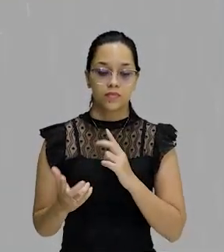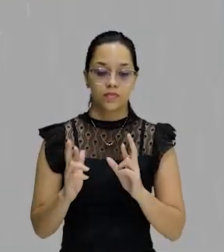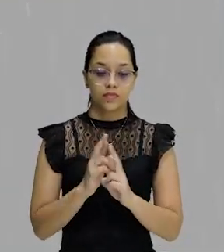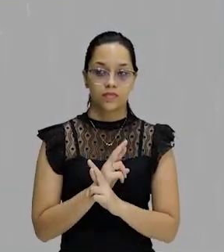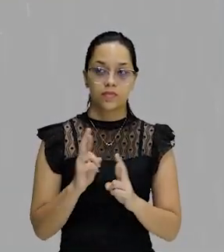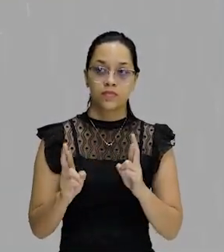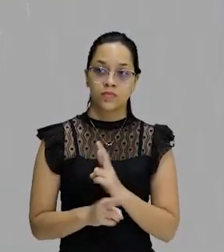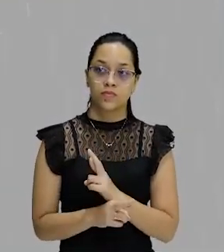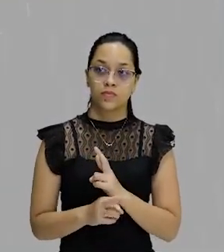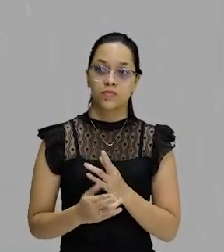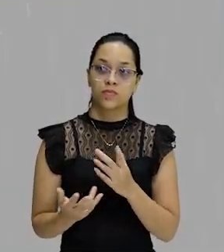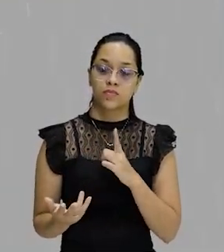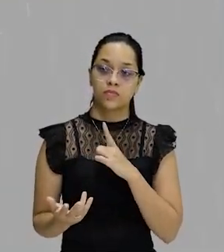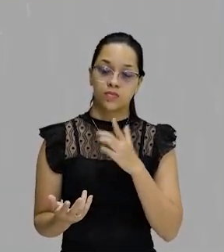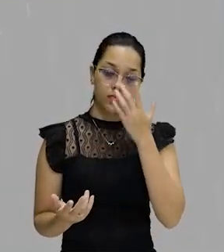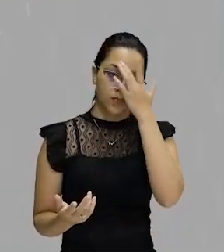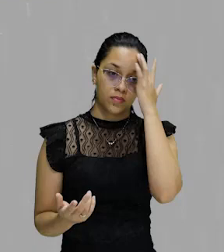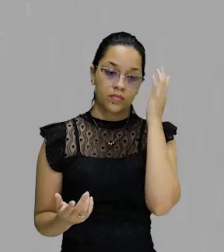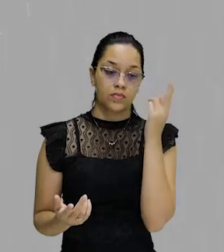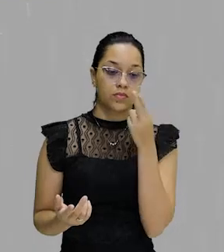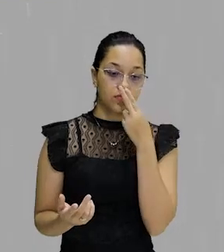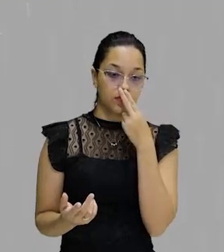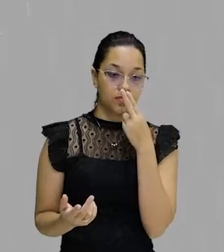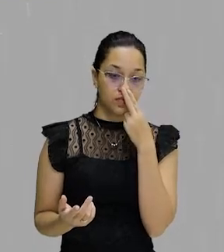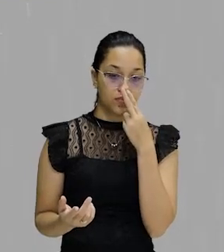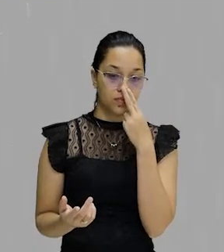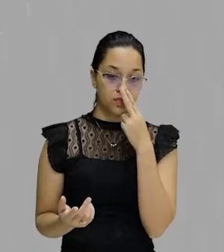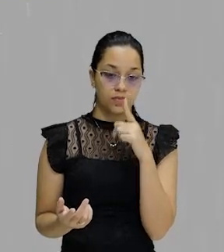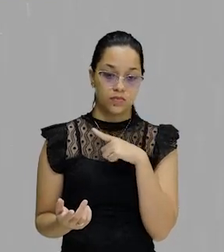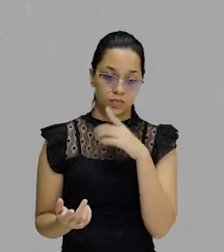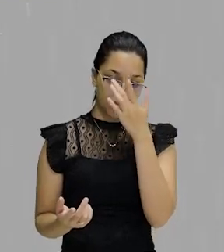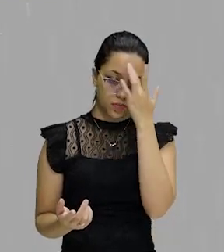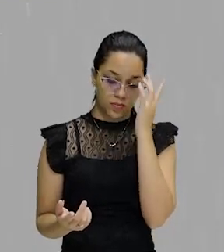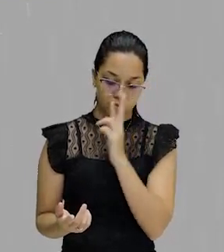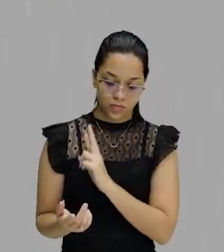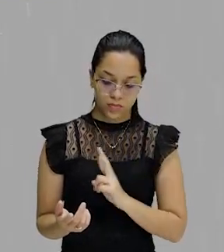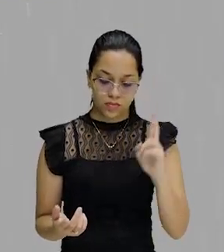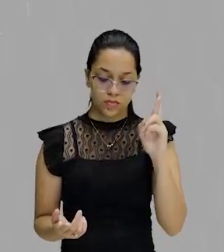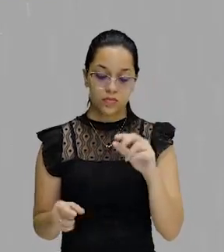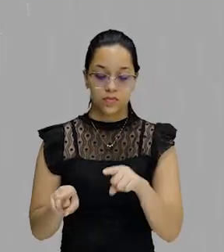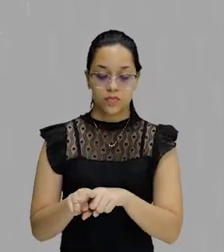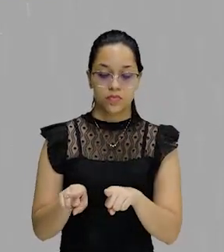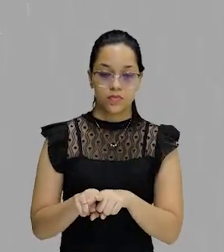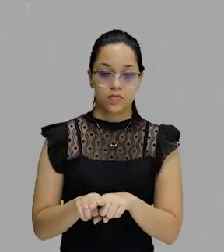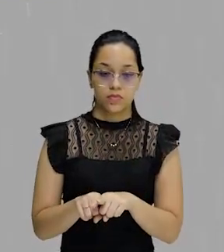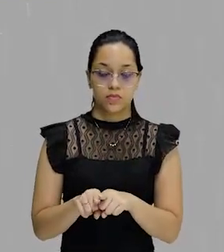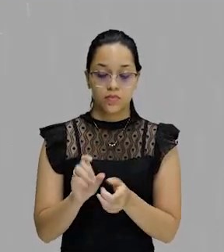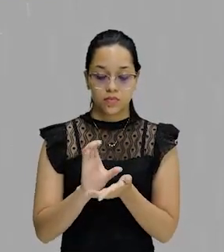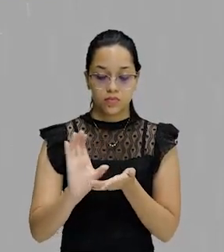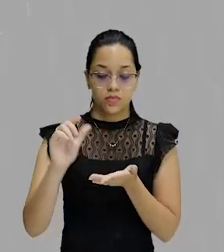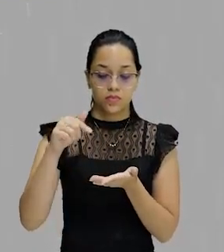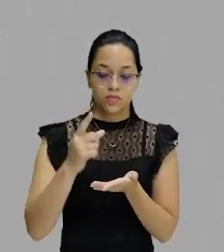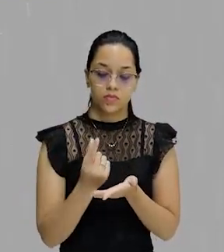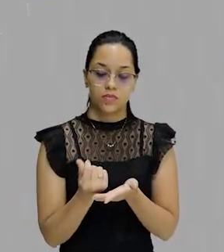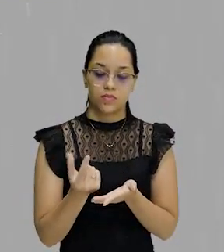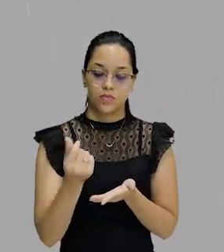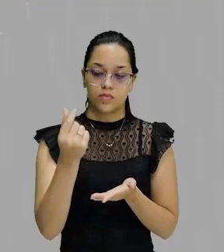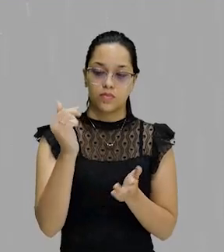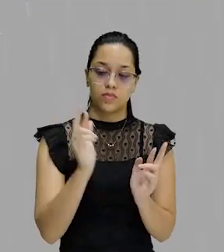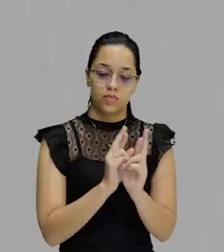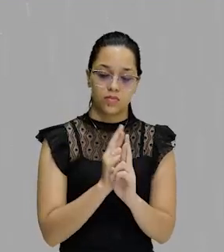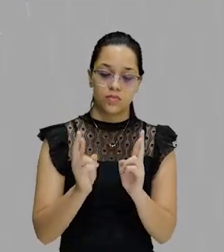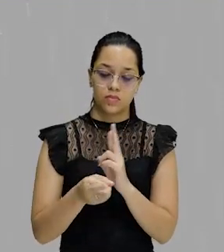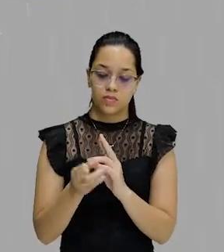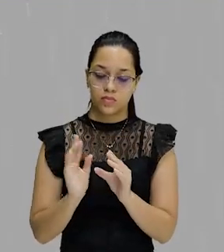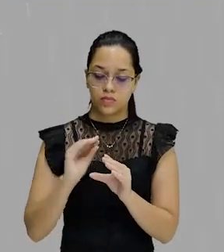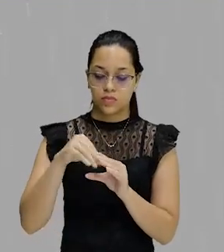relação entre o cristão, o religioso, e o capital. Uma relação que faz